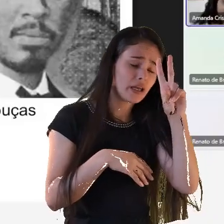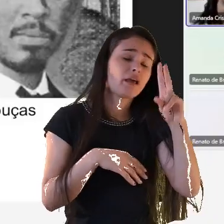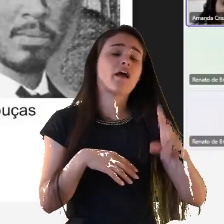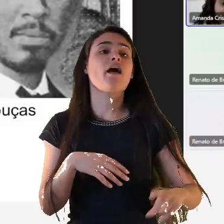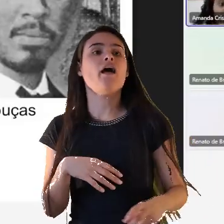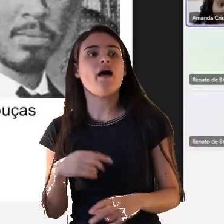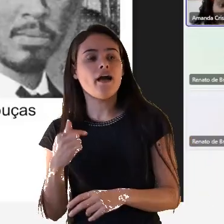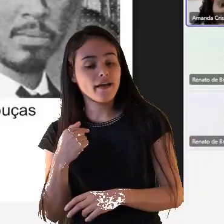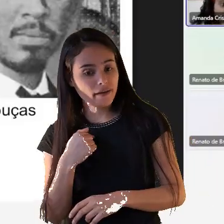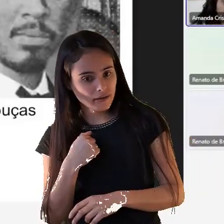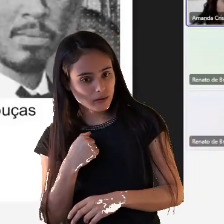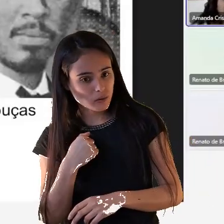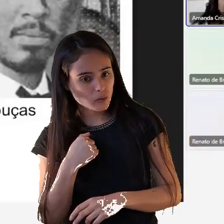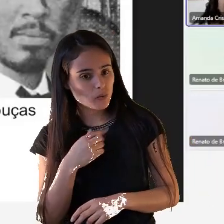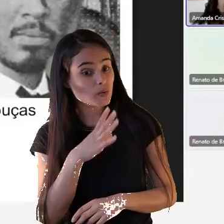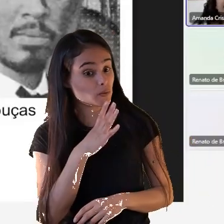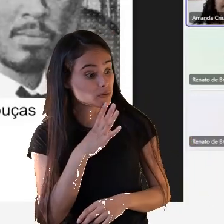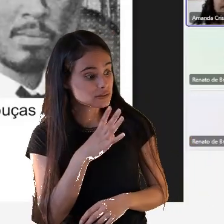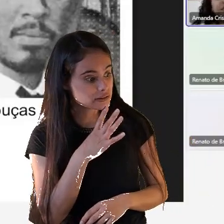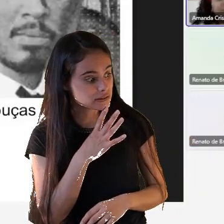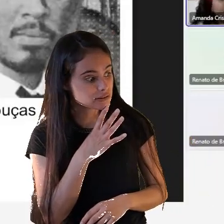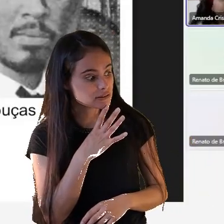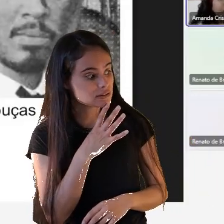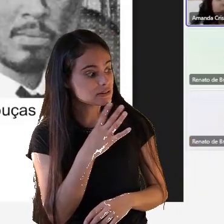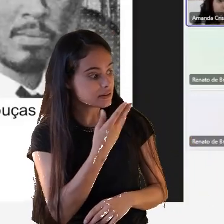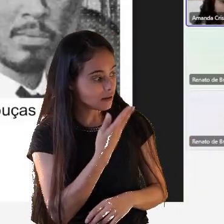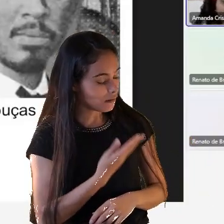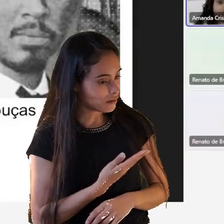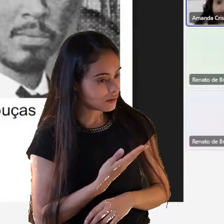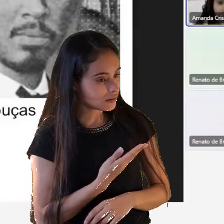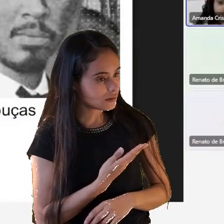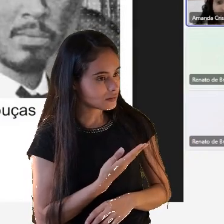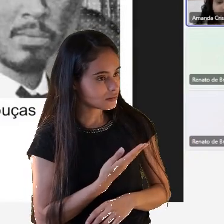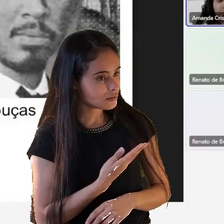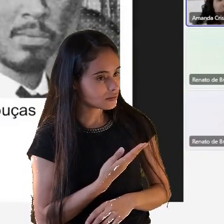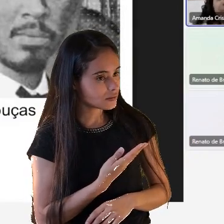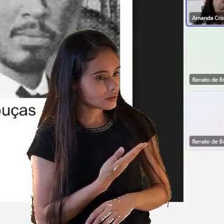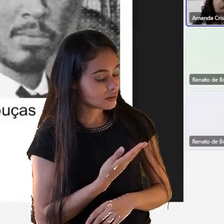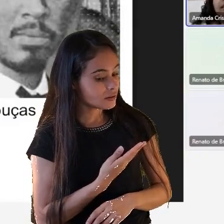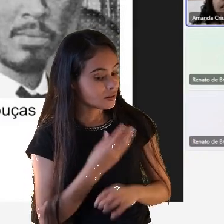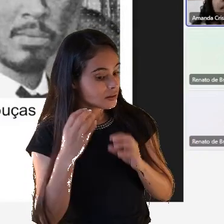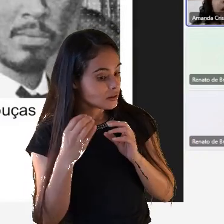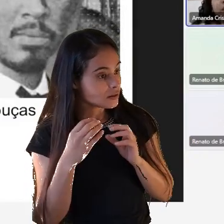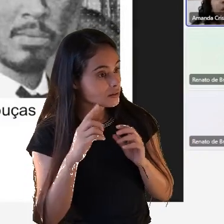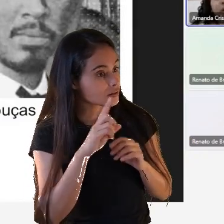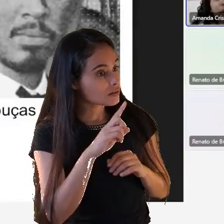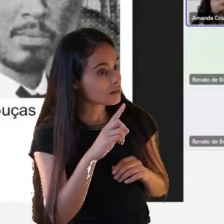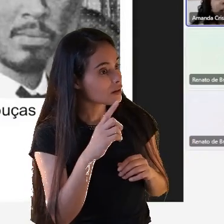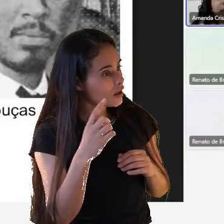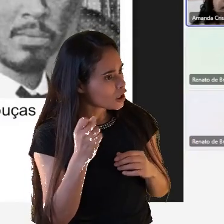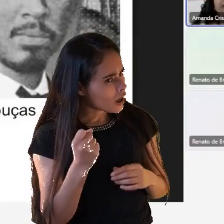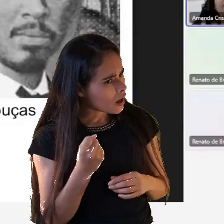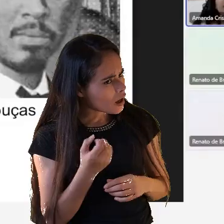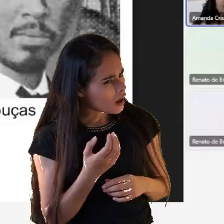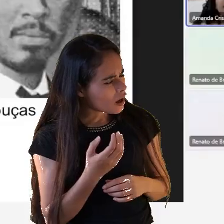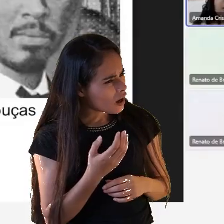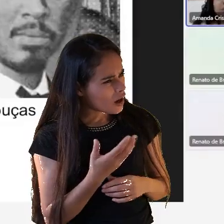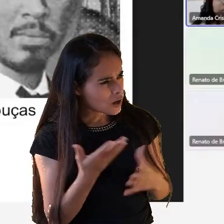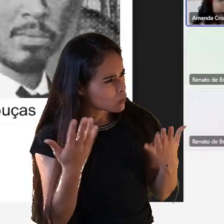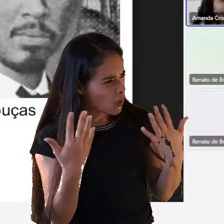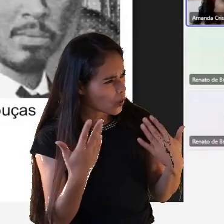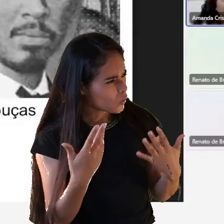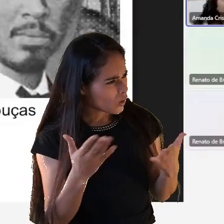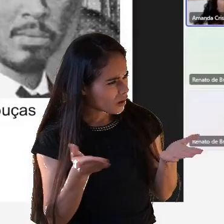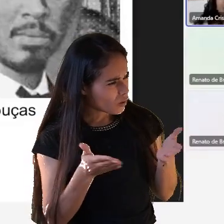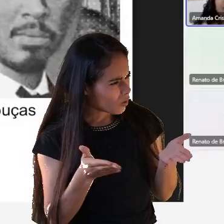eu vim para Curitiba, mas antes eu não conhecia a Enedina. E agora, né, a Enedina,